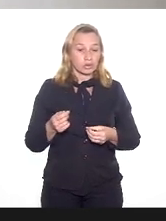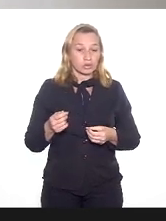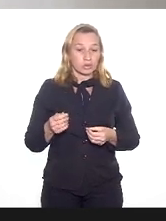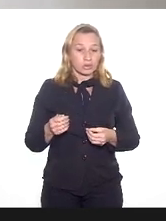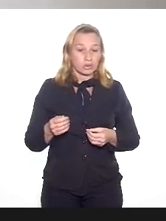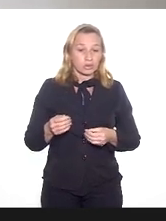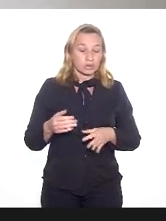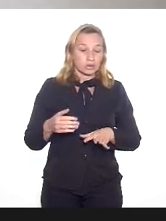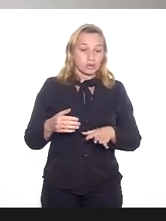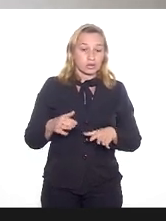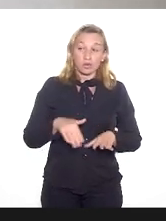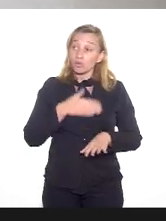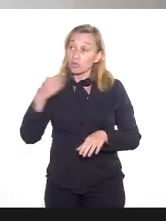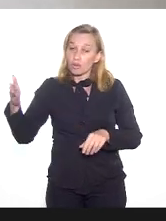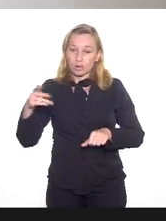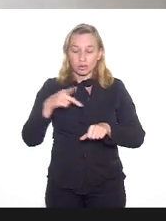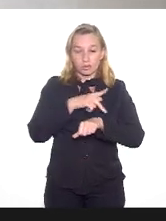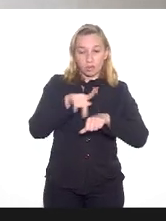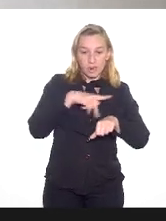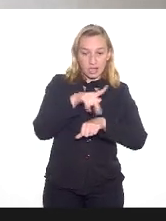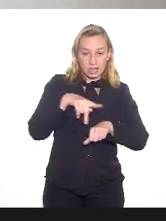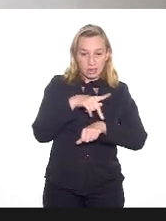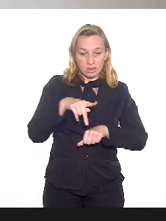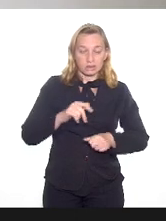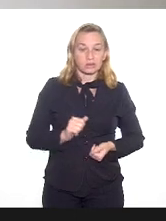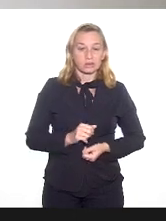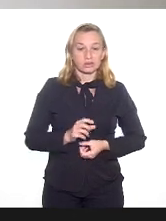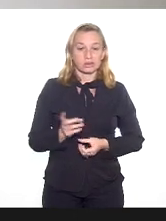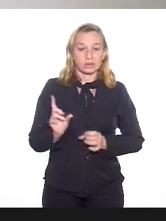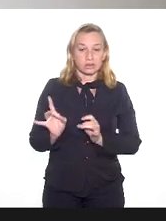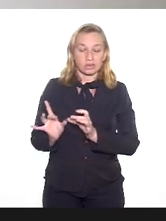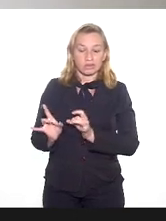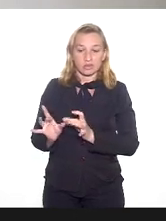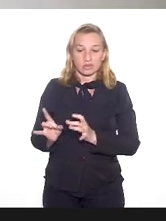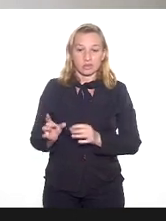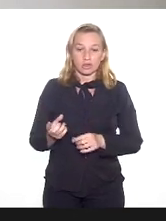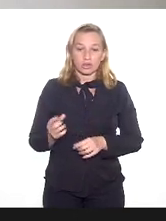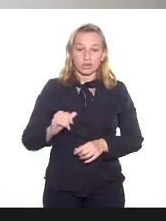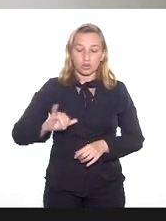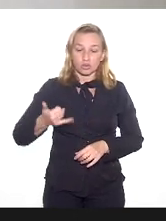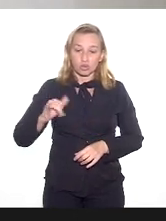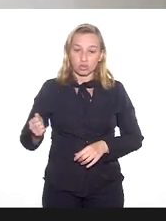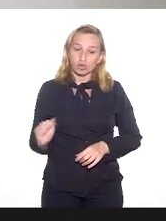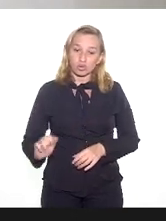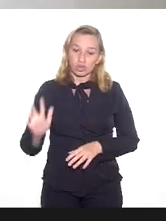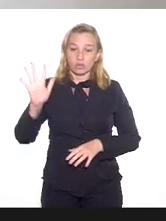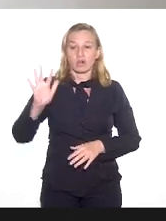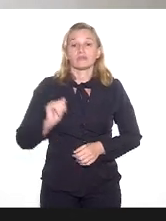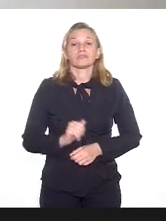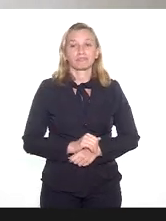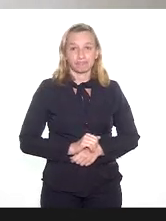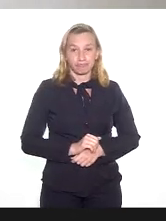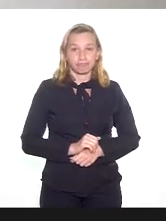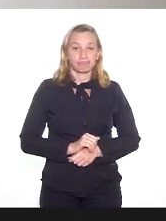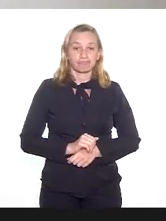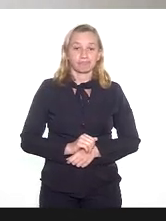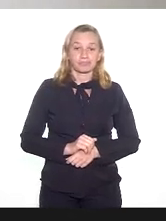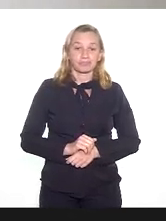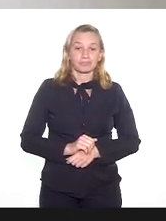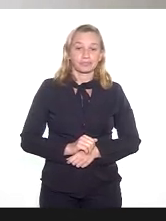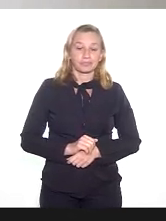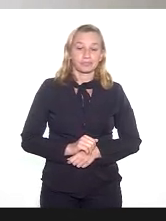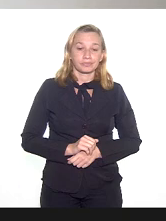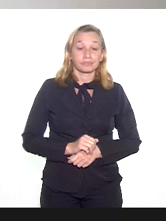mercado internacional, onde há aí um aumento, inclusive, da taxa de juros se tornando ainda mais abusivas. Inclusive, estava presente